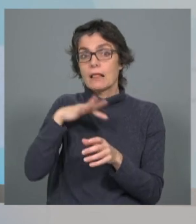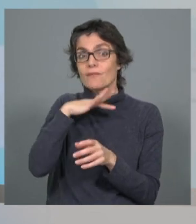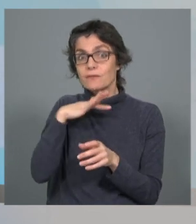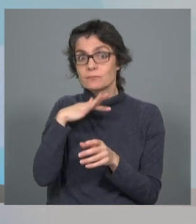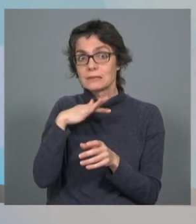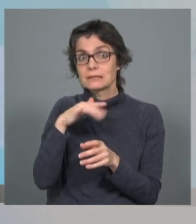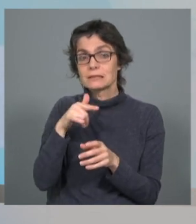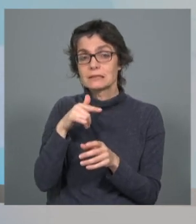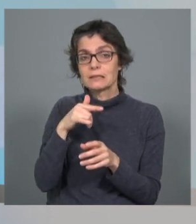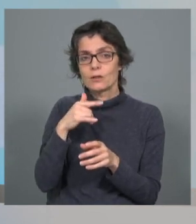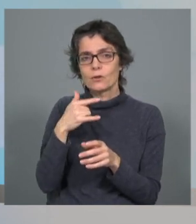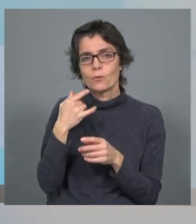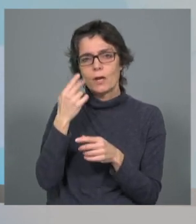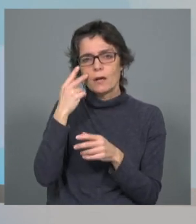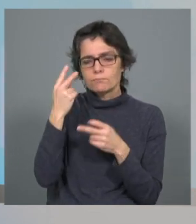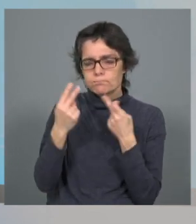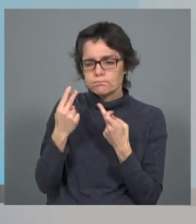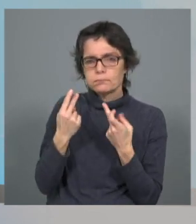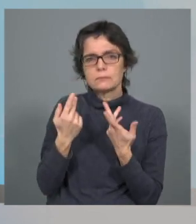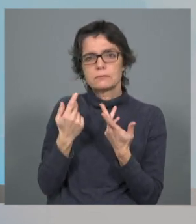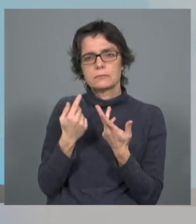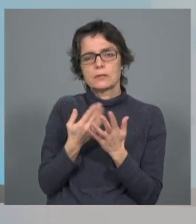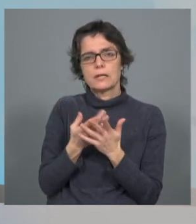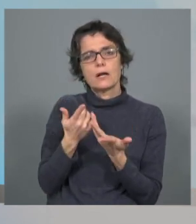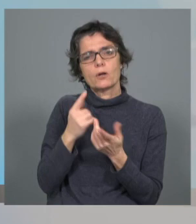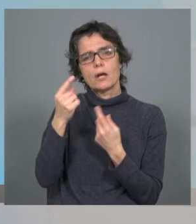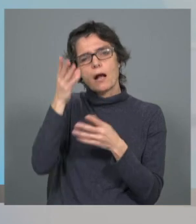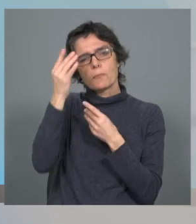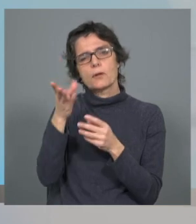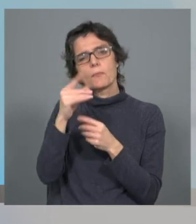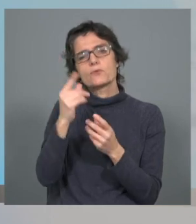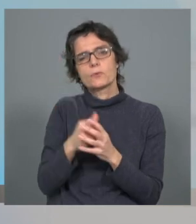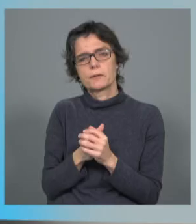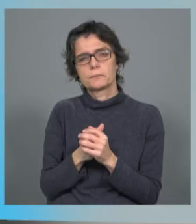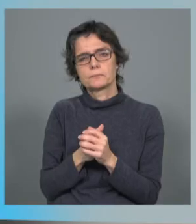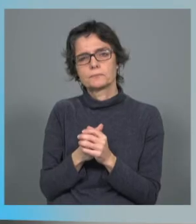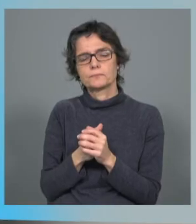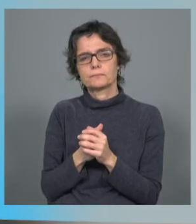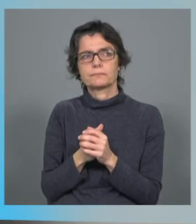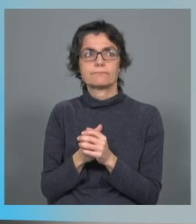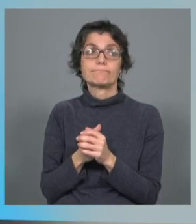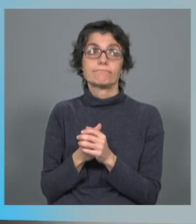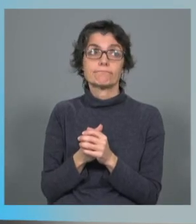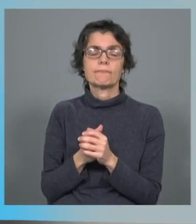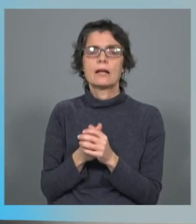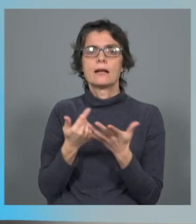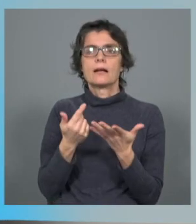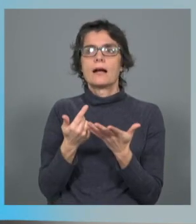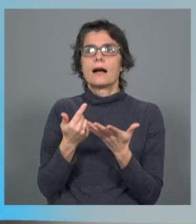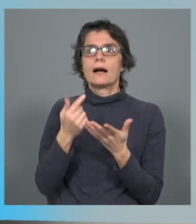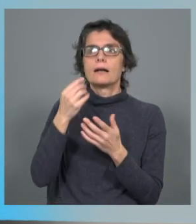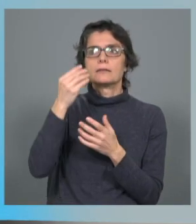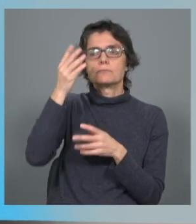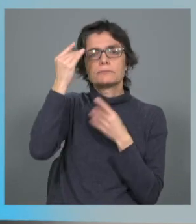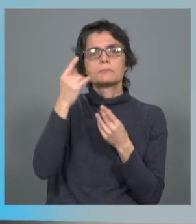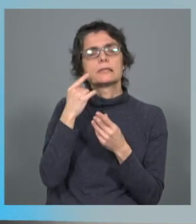específica. Que outras aprendizagens resultam deste tempo de pandemia? A capilaridade é uma das coisas que a mim me parece importante. E como